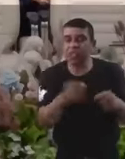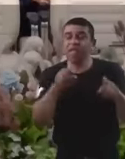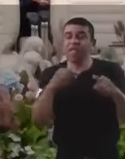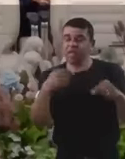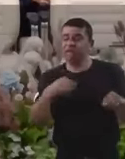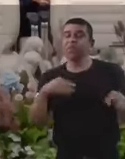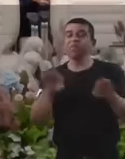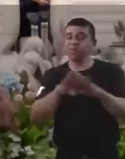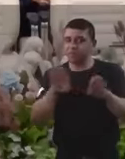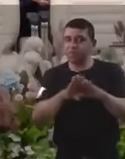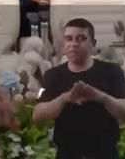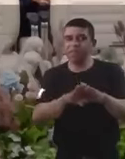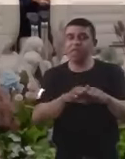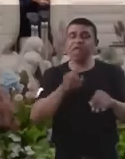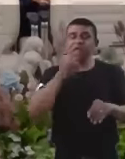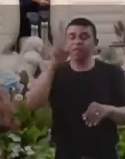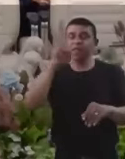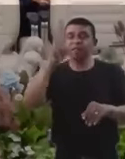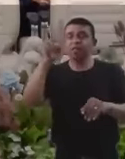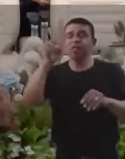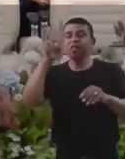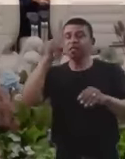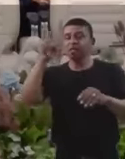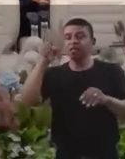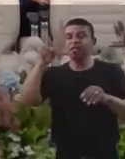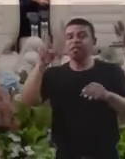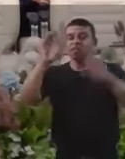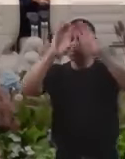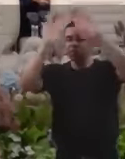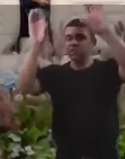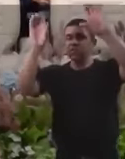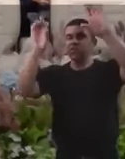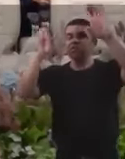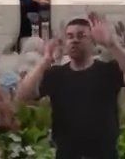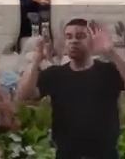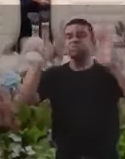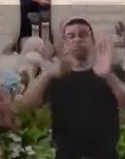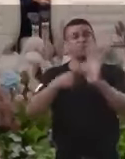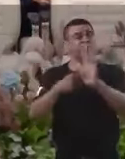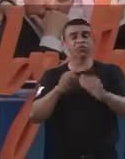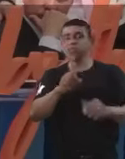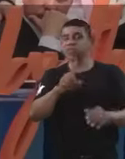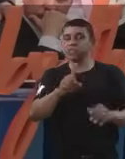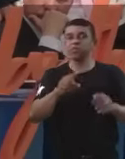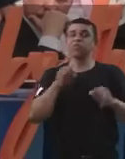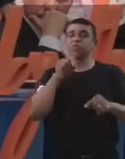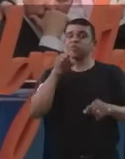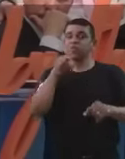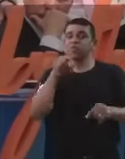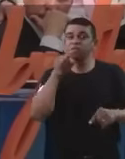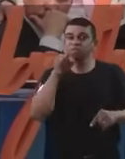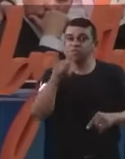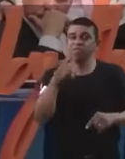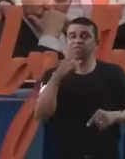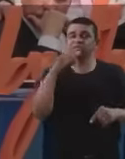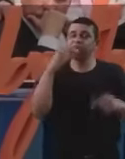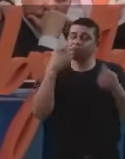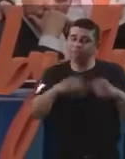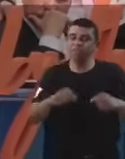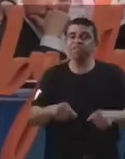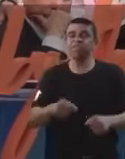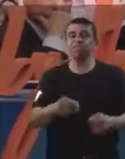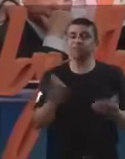diante dos homens, será negado diante dos anjos de Deus. Seja o crente lá, que você é